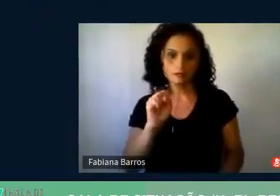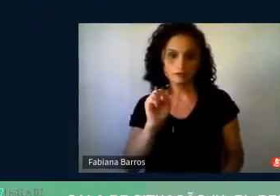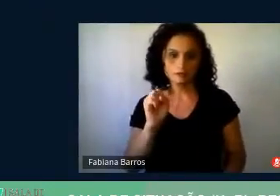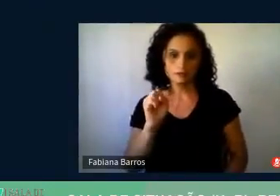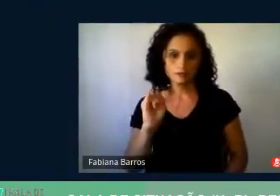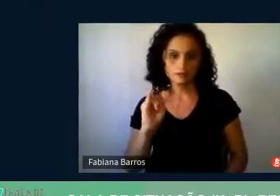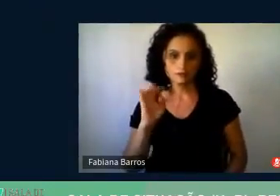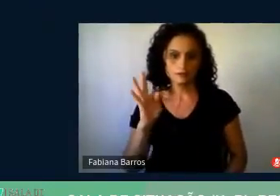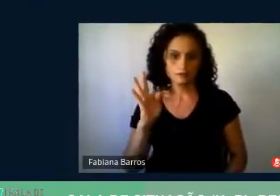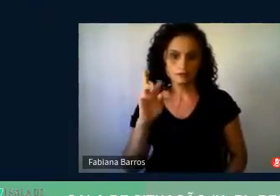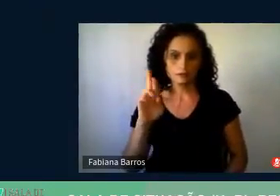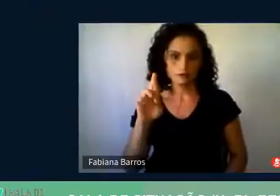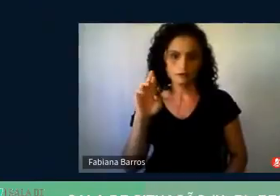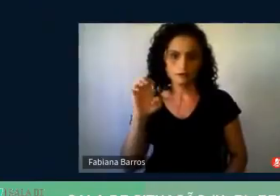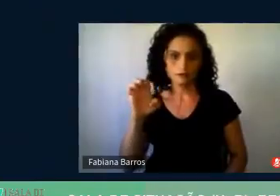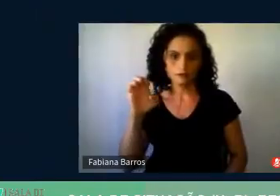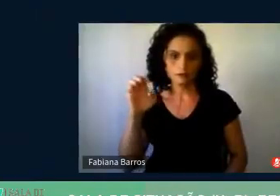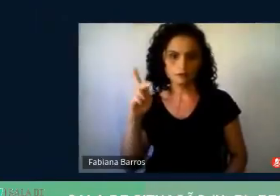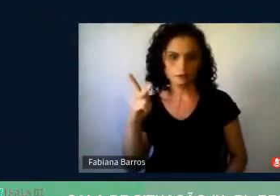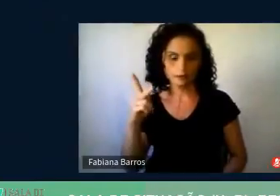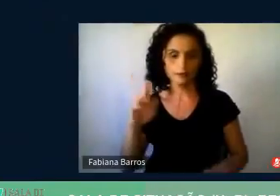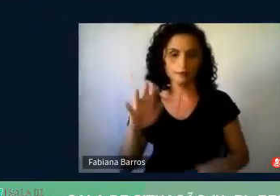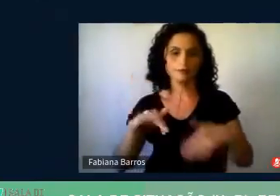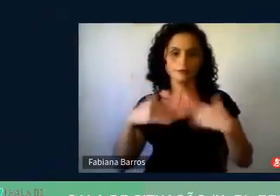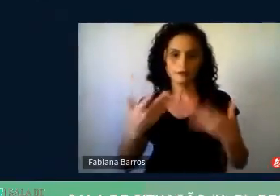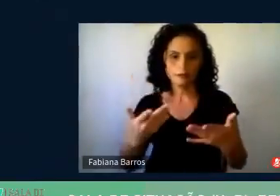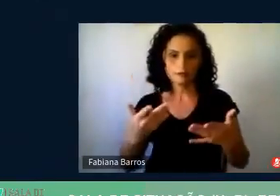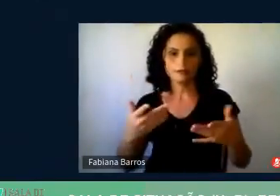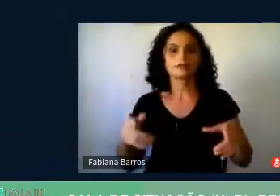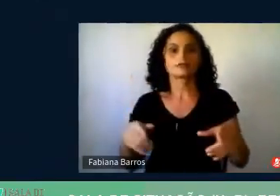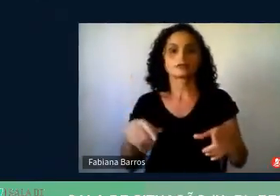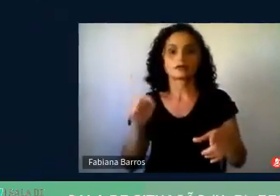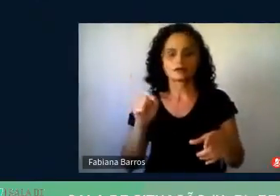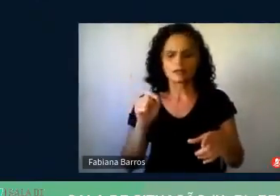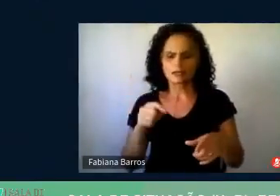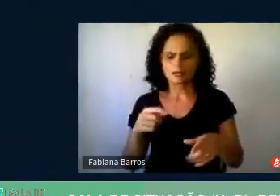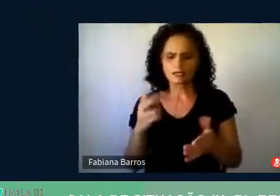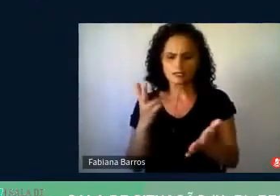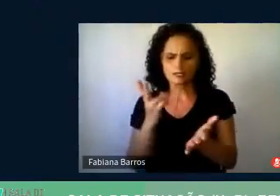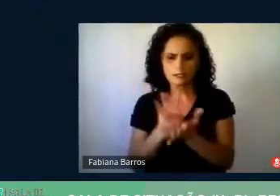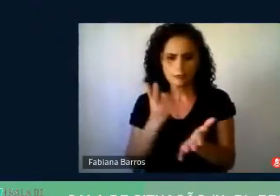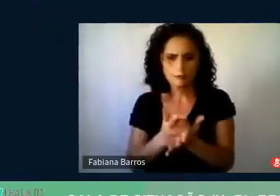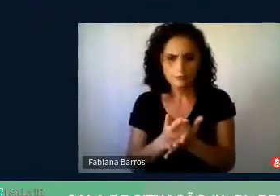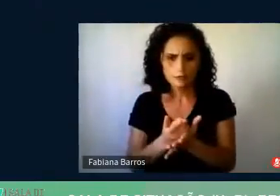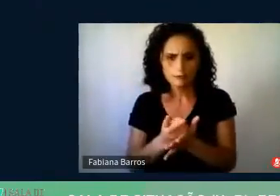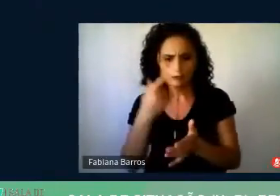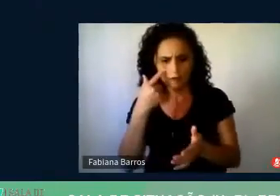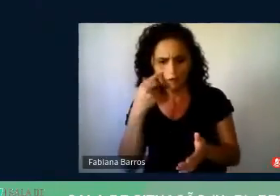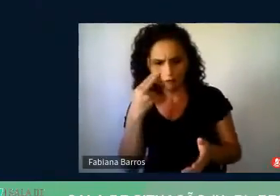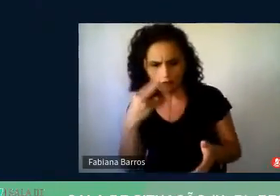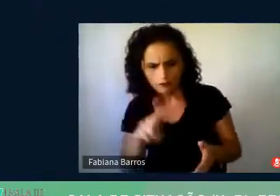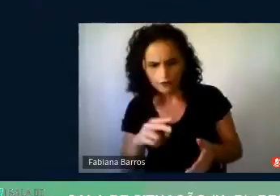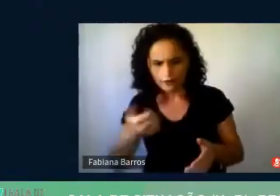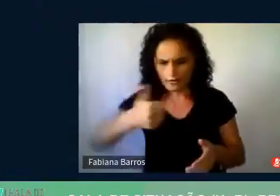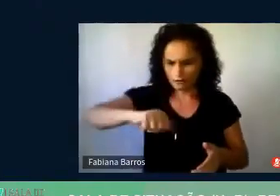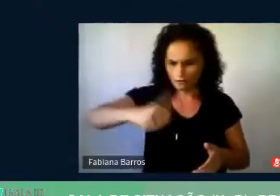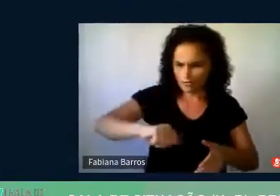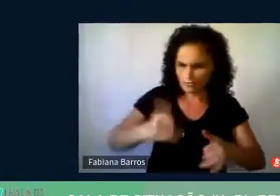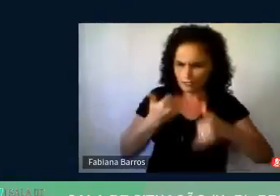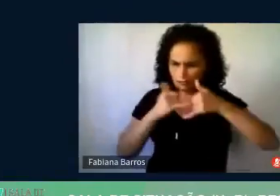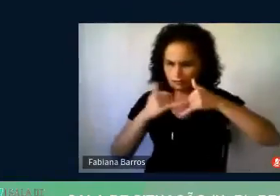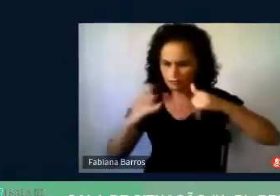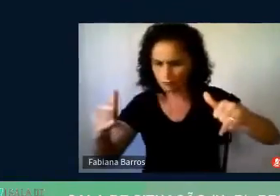3 vezes por semana, atualizando o cenário mundial, o cenário dos países de língua portuguesa, dos países da América do